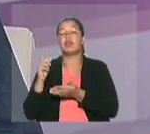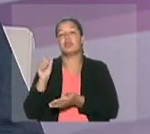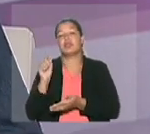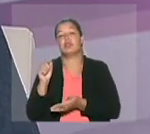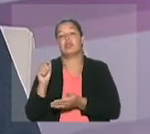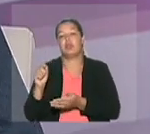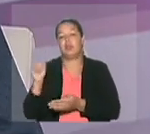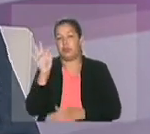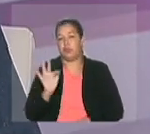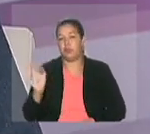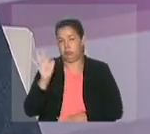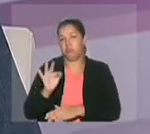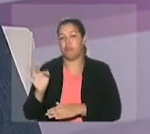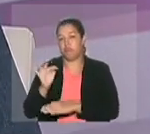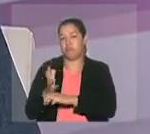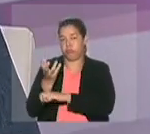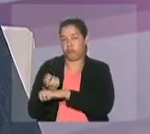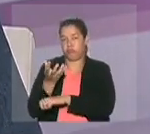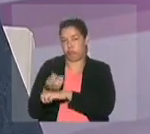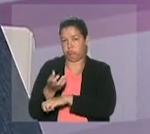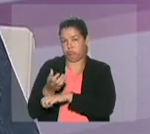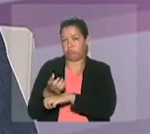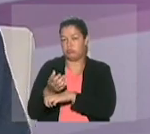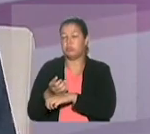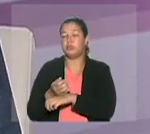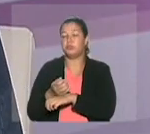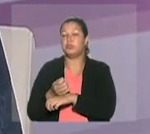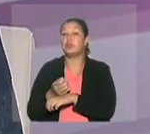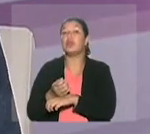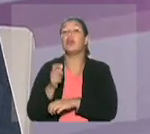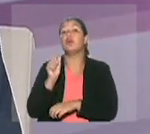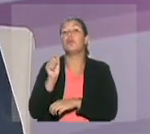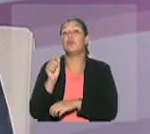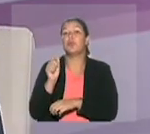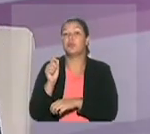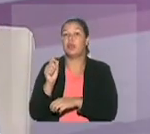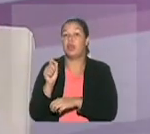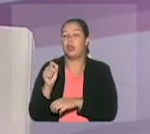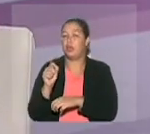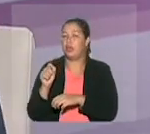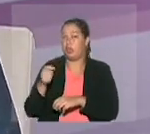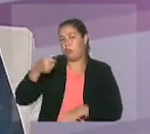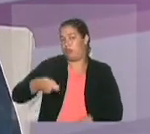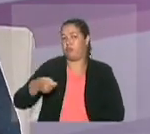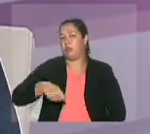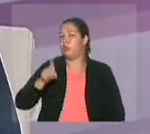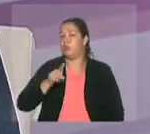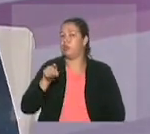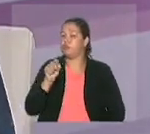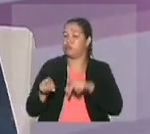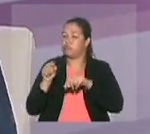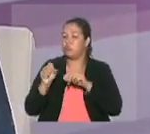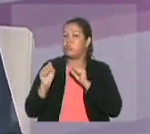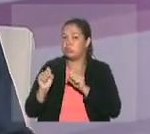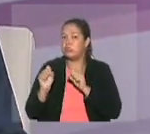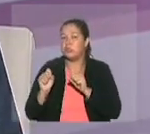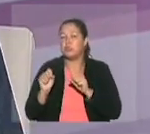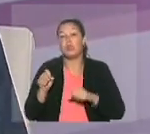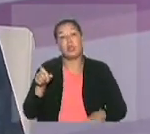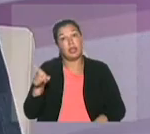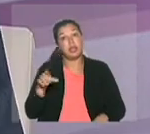recentemente, começaram a ser criadas esse tipo de matéria, e mesmo assim são matérias optativas, não são matérias obrigatórias para todos os estudantes. Então,